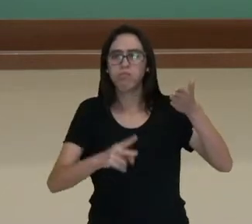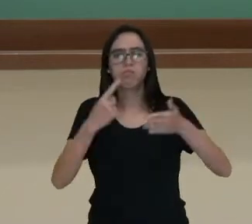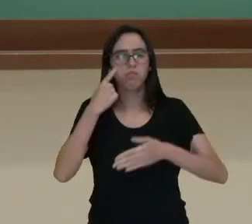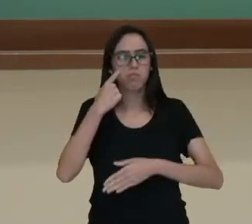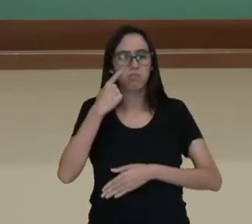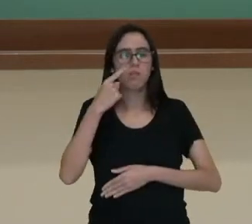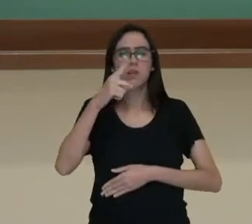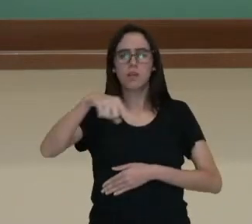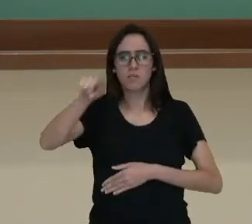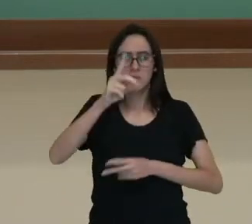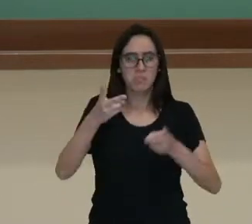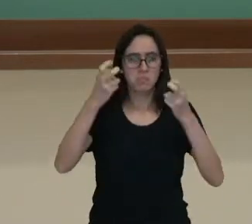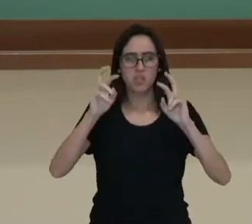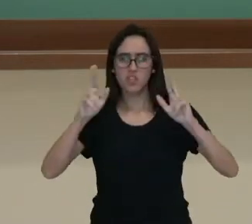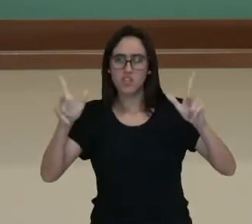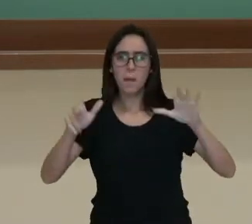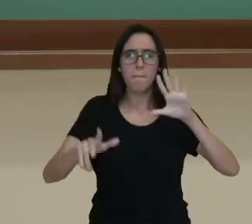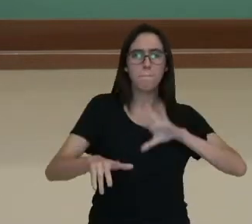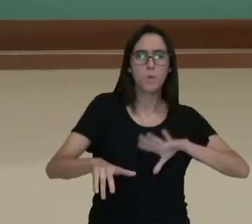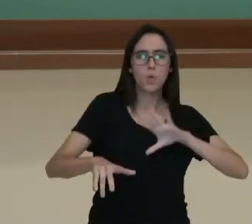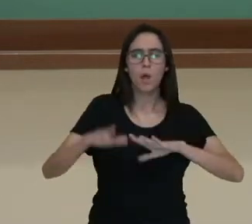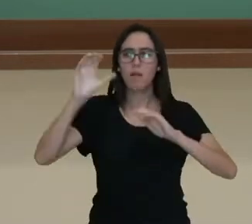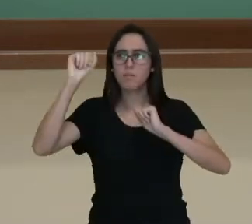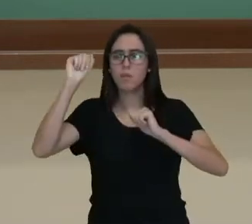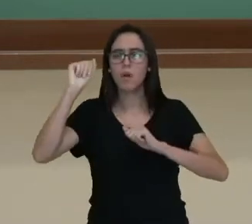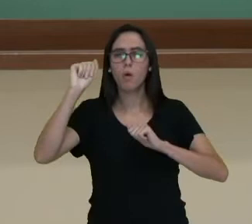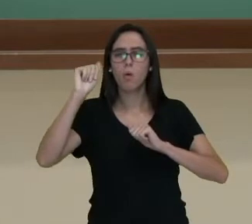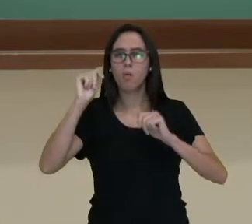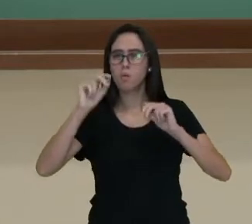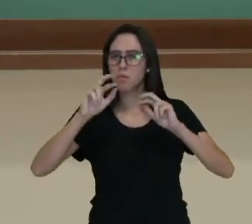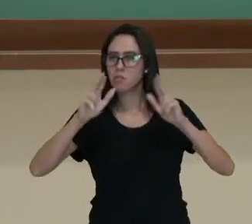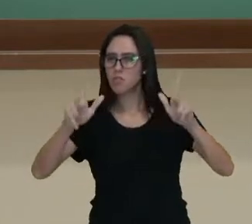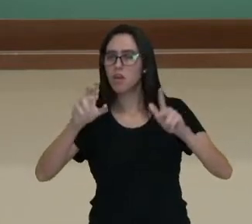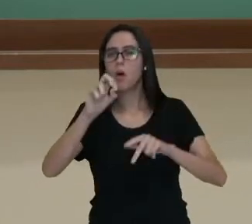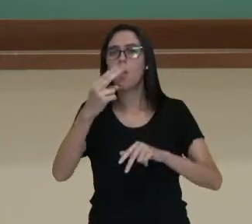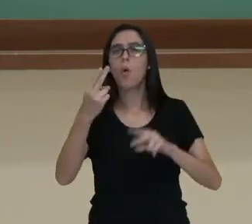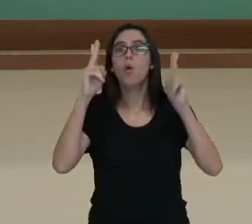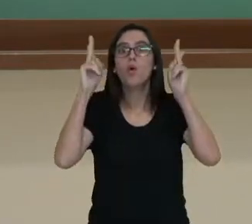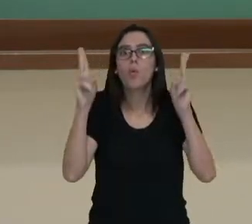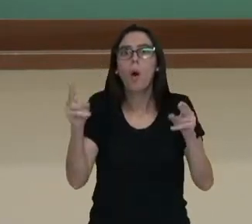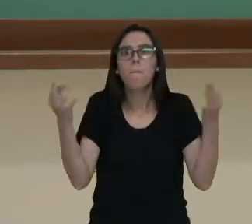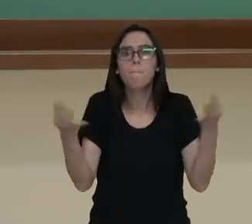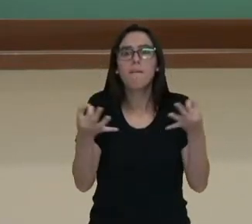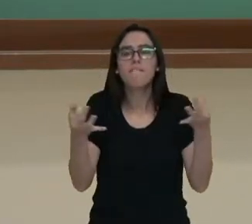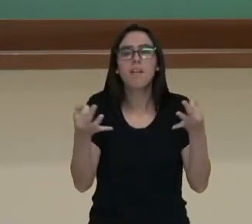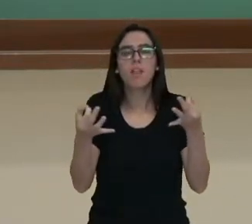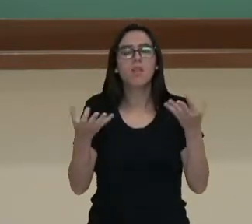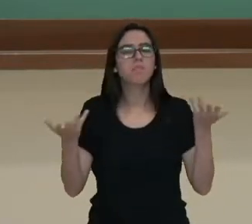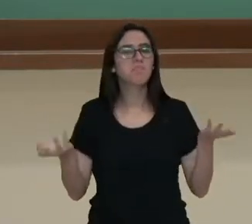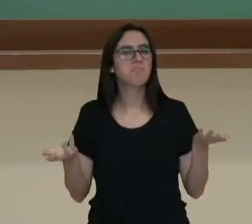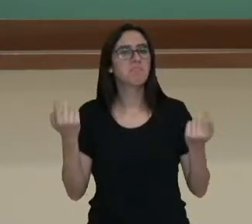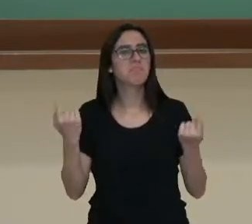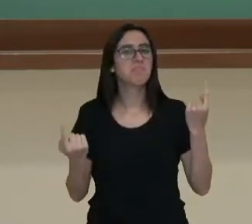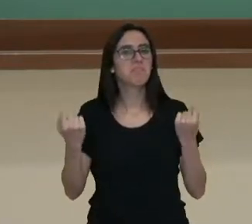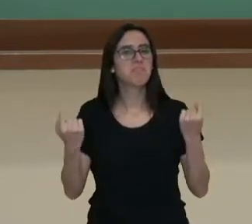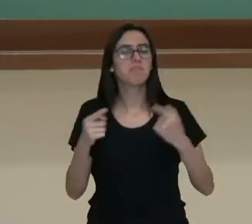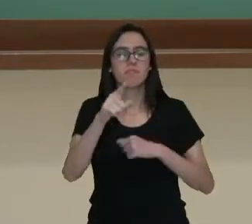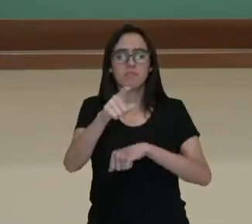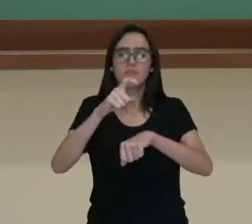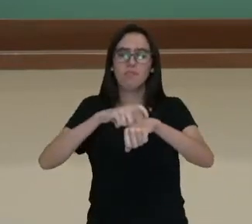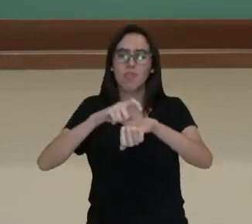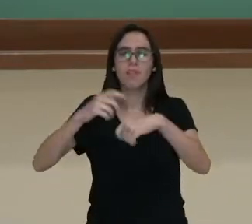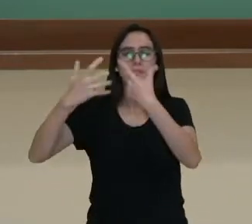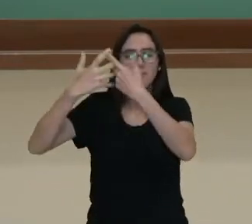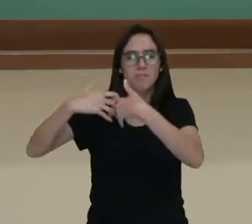alguma diferença? Ou ele é idêntico ao da nossa língua materna, da língua portuguesa? Vou dar um tempo para